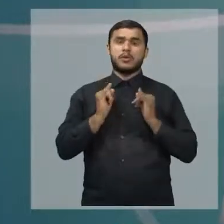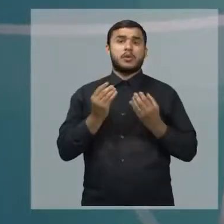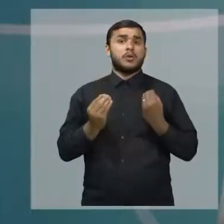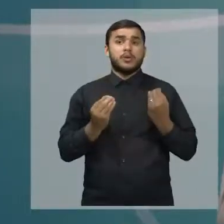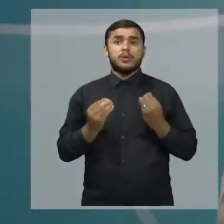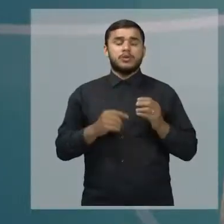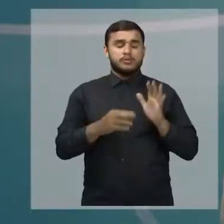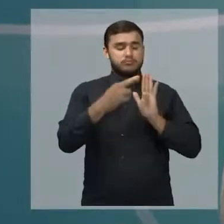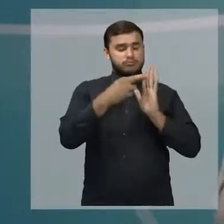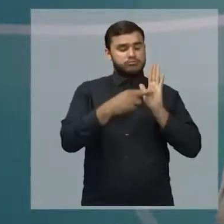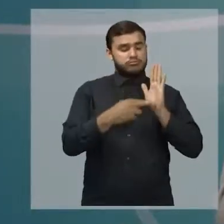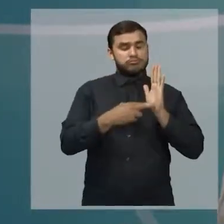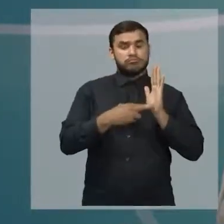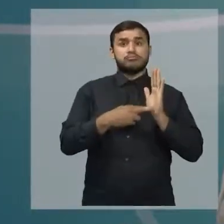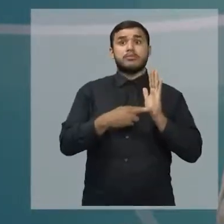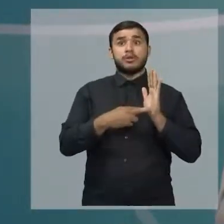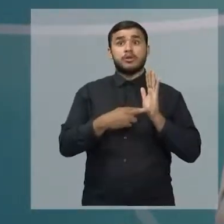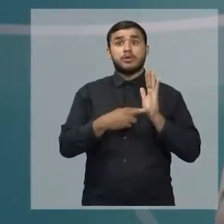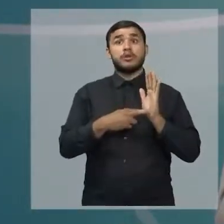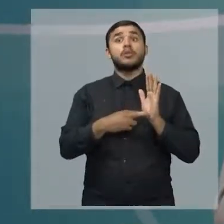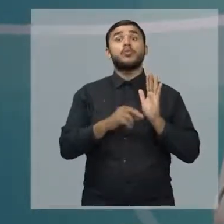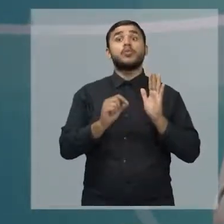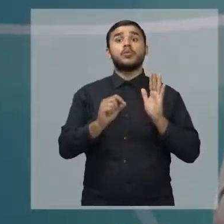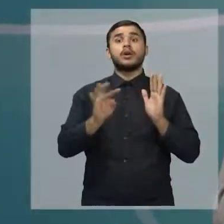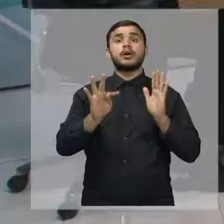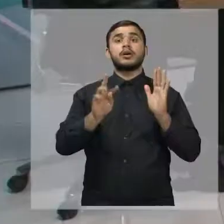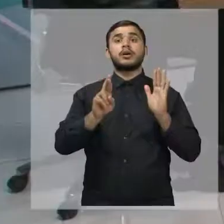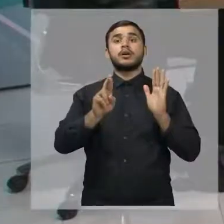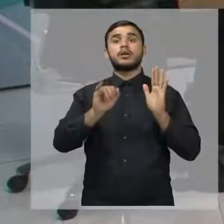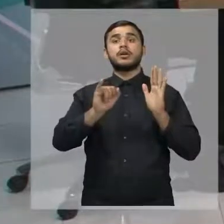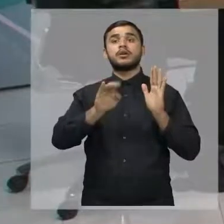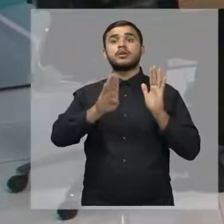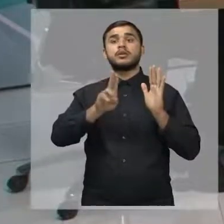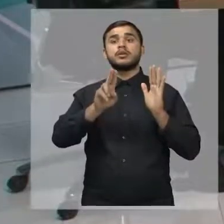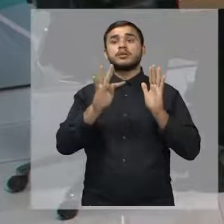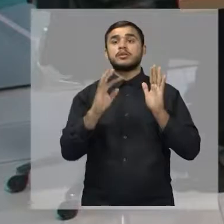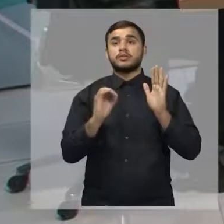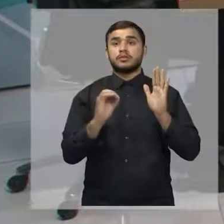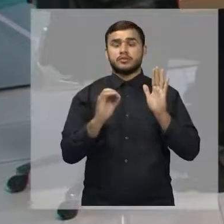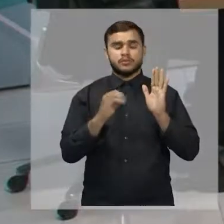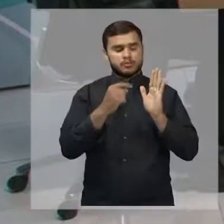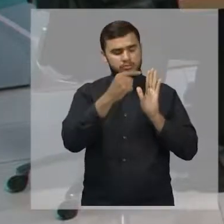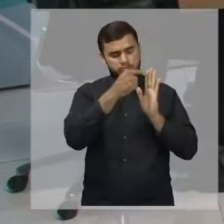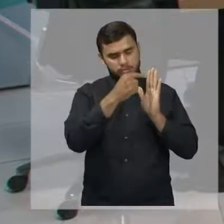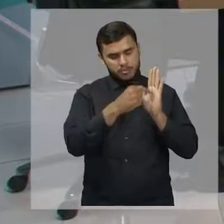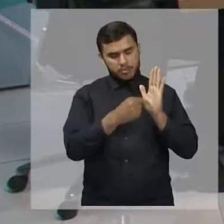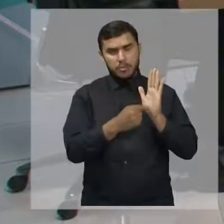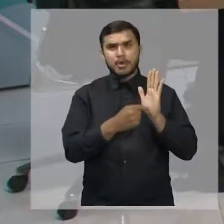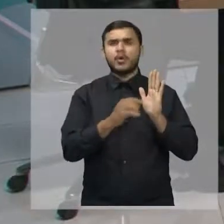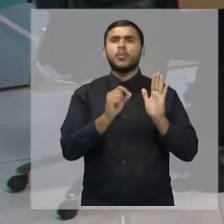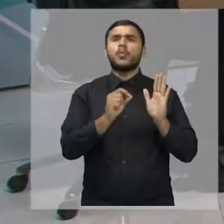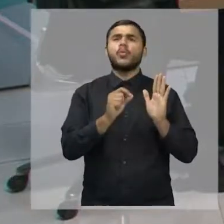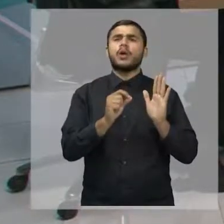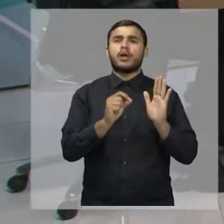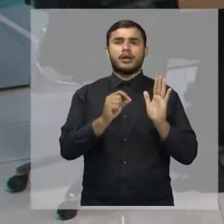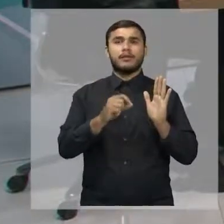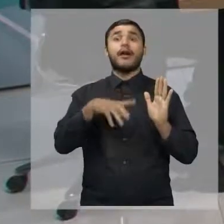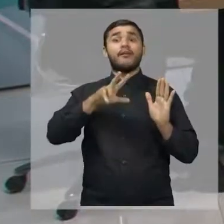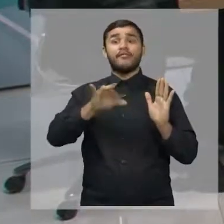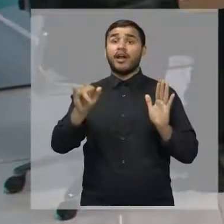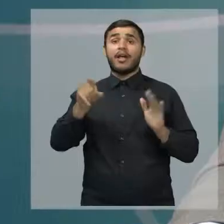na mesma linha. Então, eu acredito que... Isso aí você já deu 3 produtos do combo. Do combo. Em